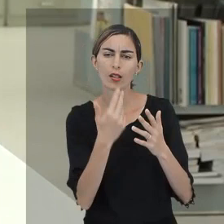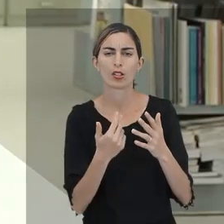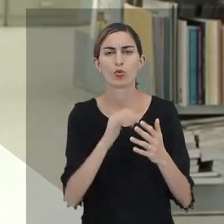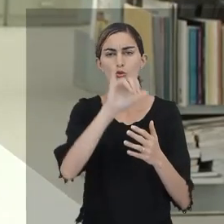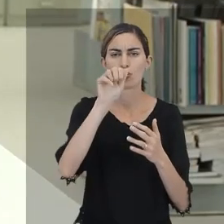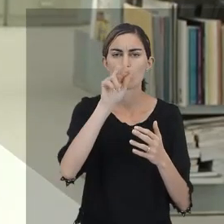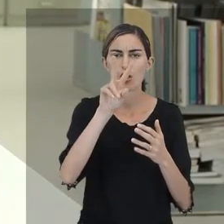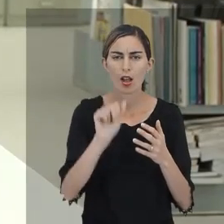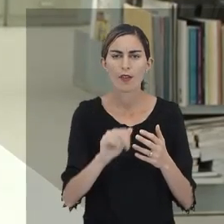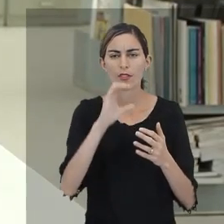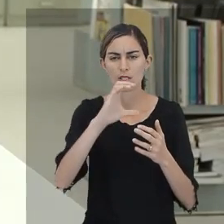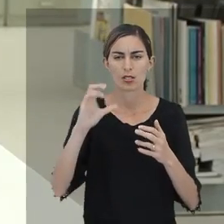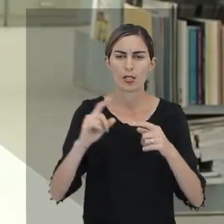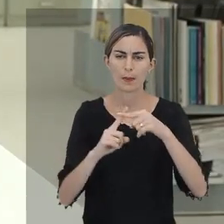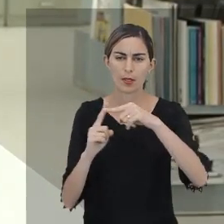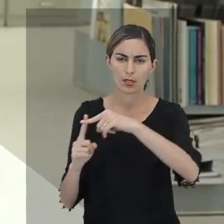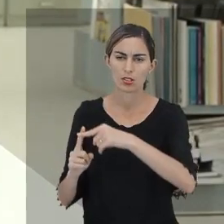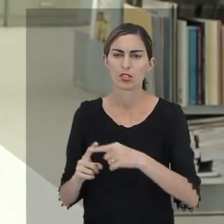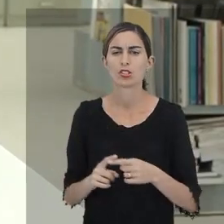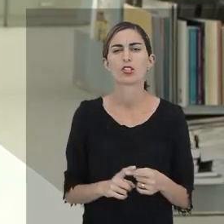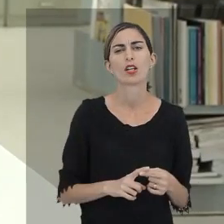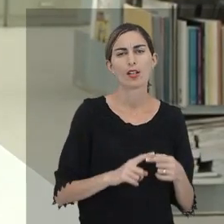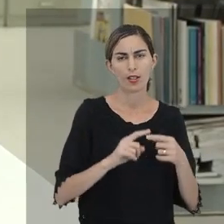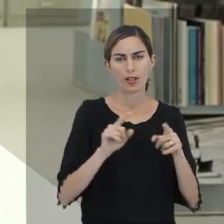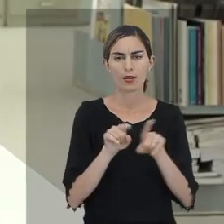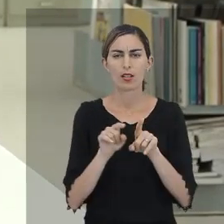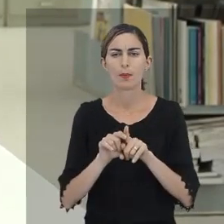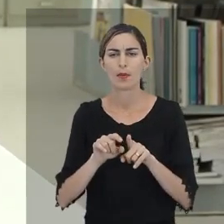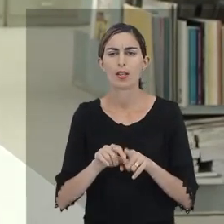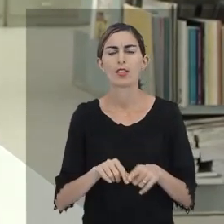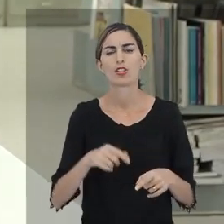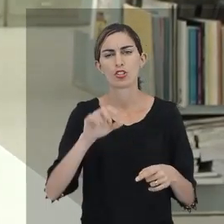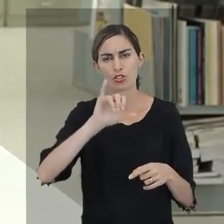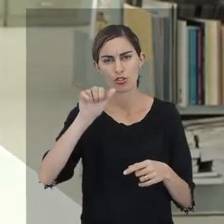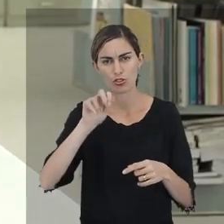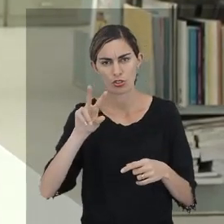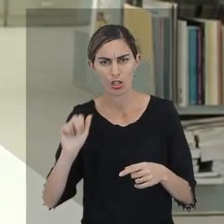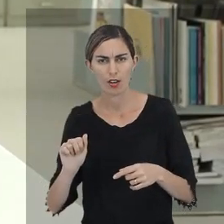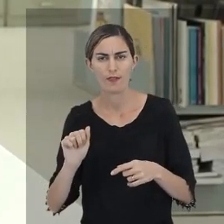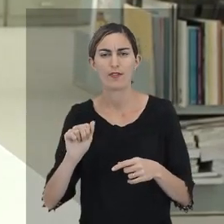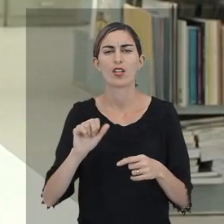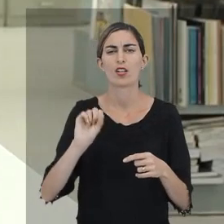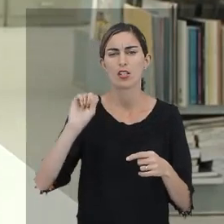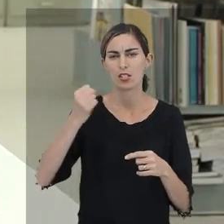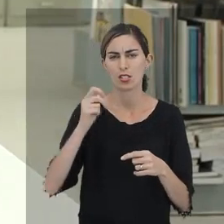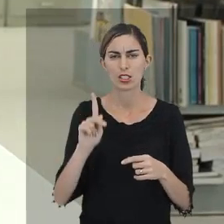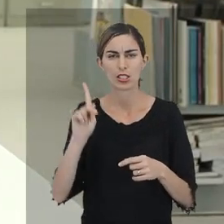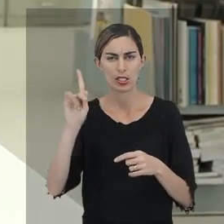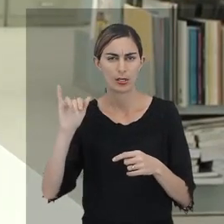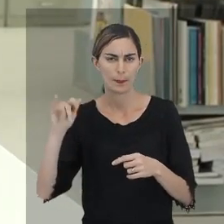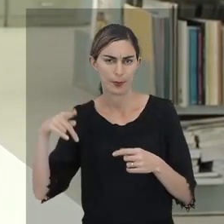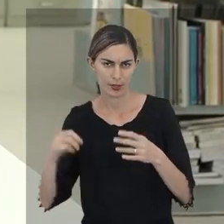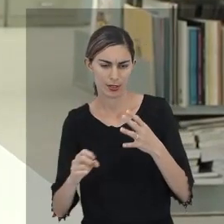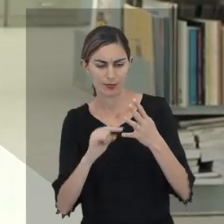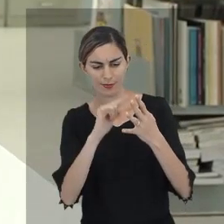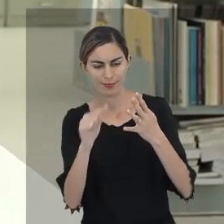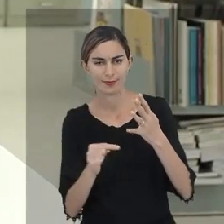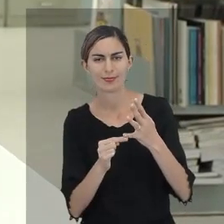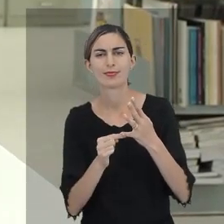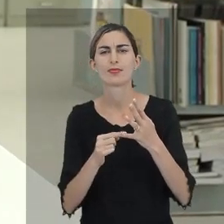opções java c c++ sharp e já vi escrito então você pode selecionar a apenas 1 os